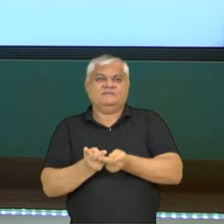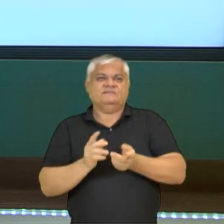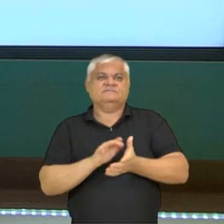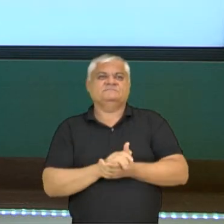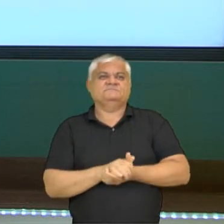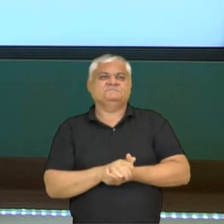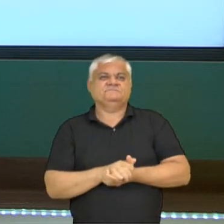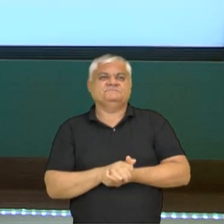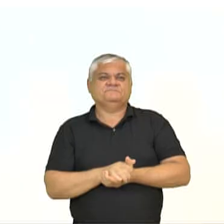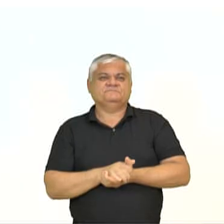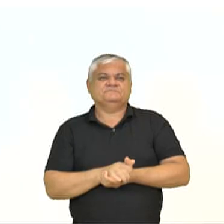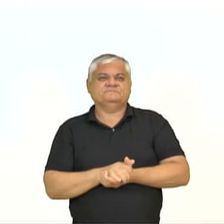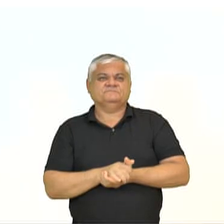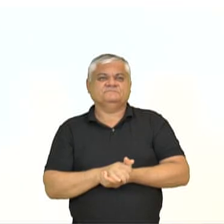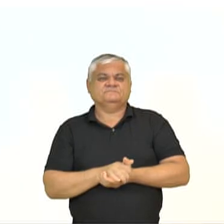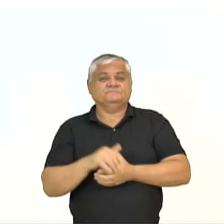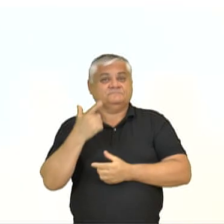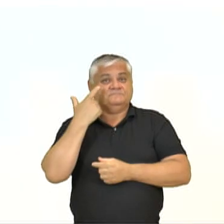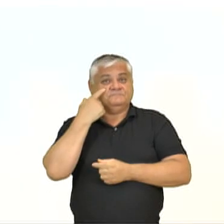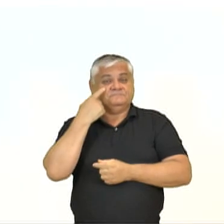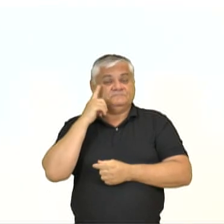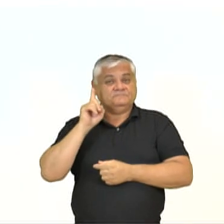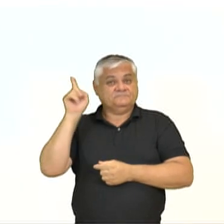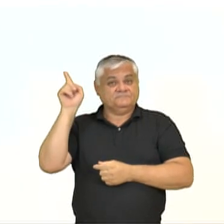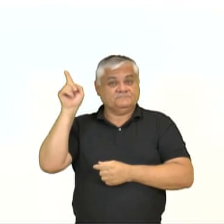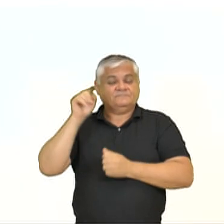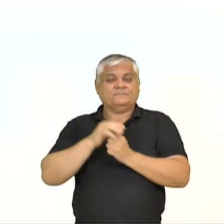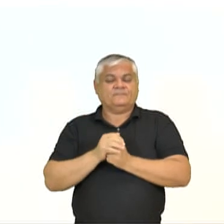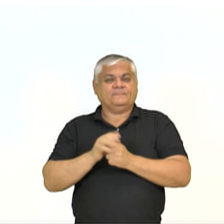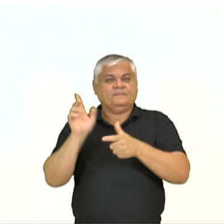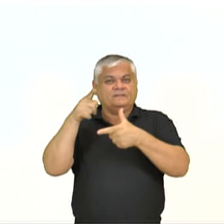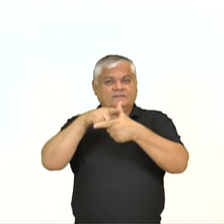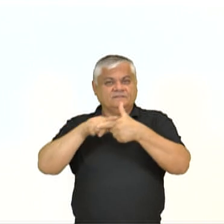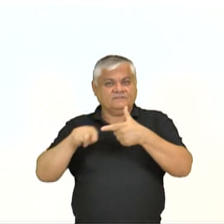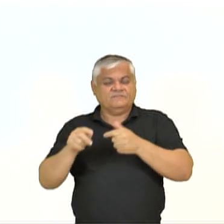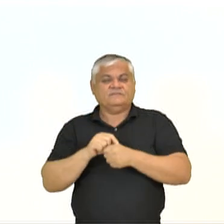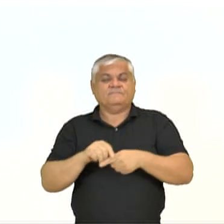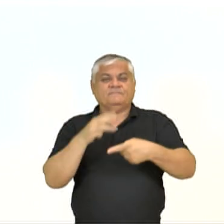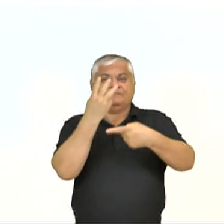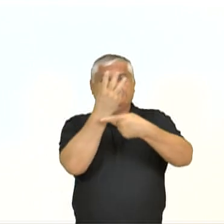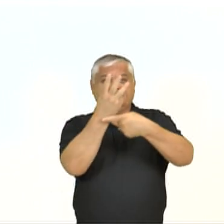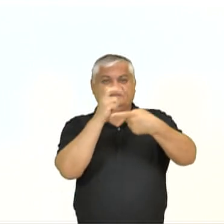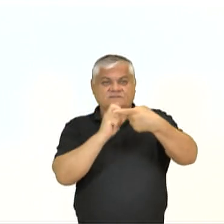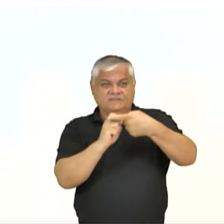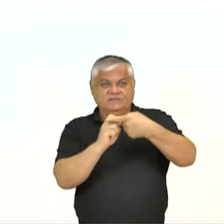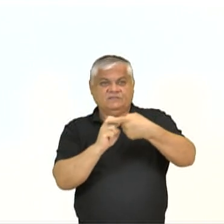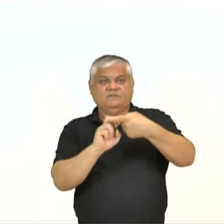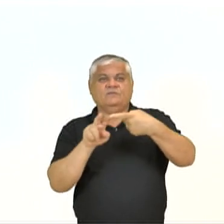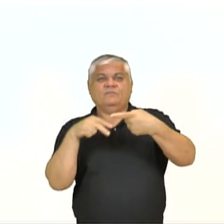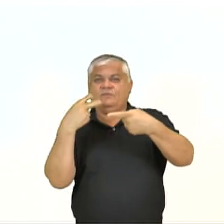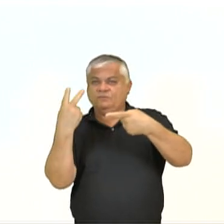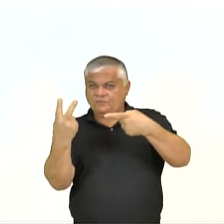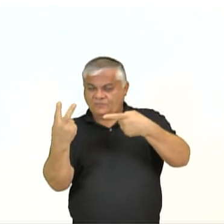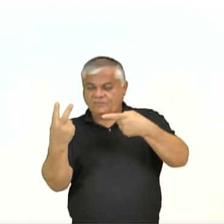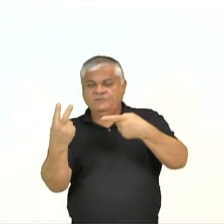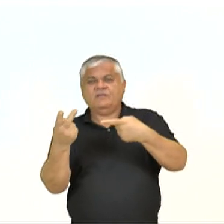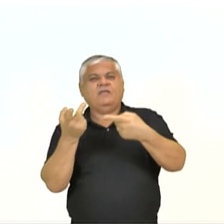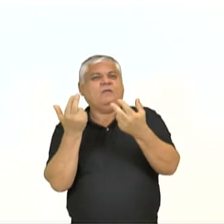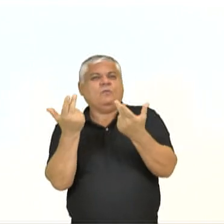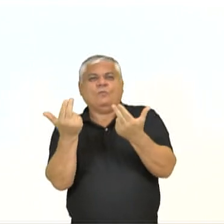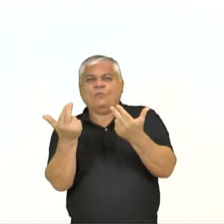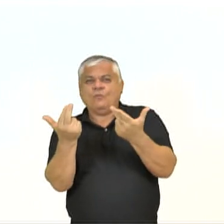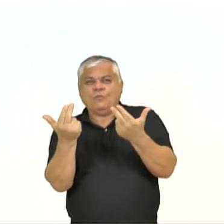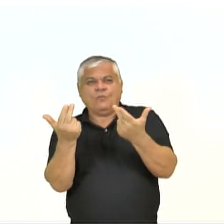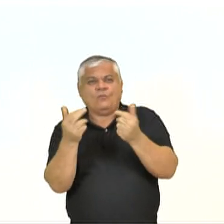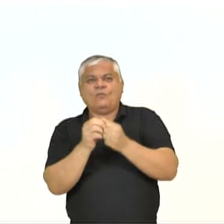pizza. Observe agora que a divisão de 3/5 por 2 tem o mesmo resultado